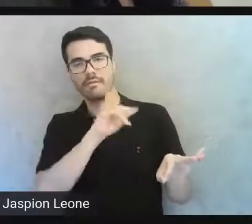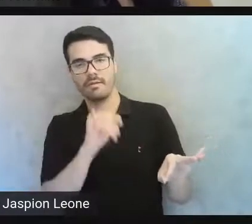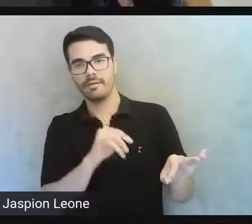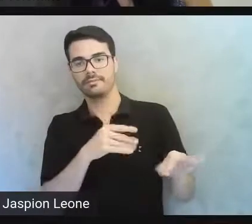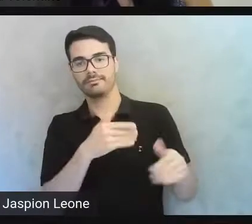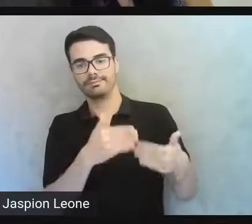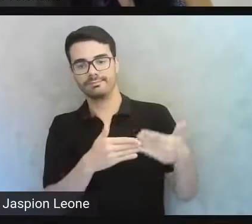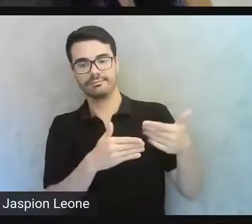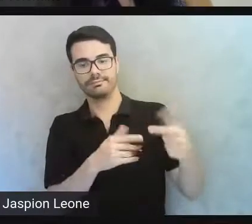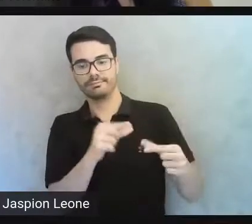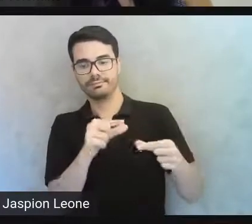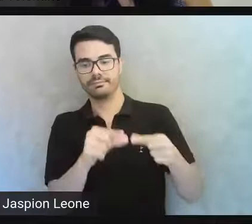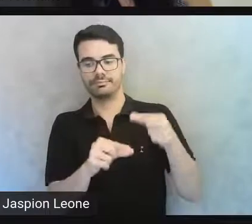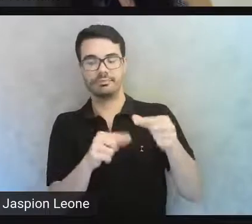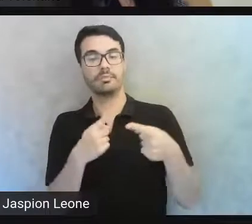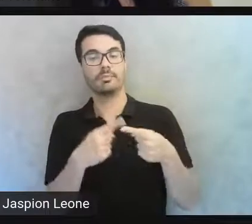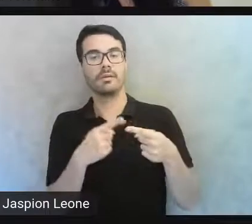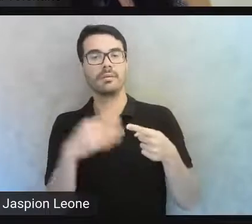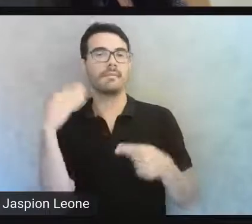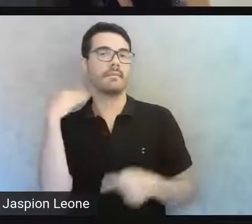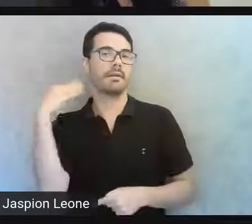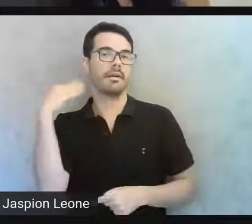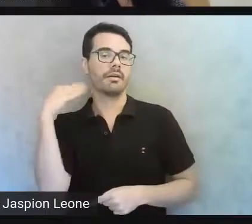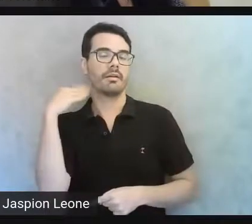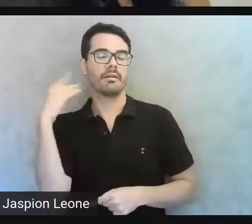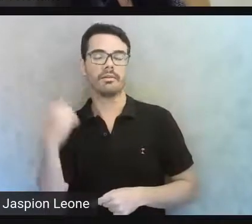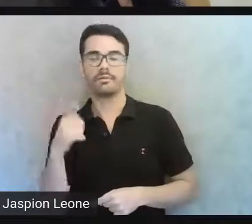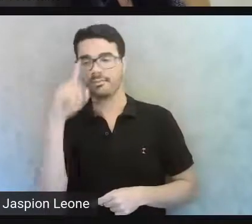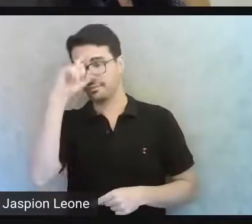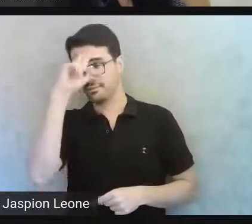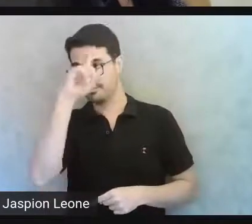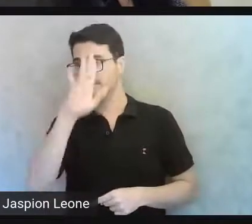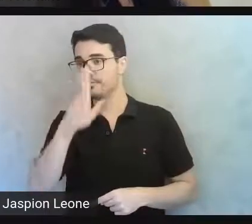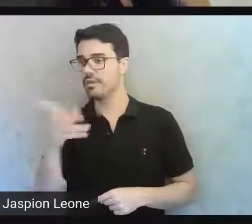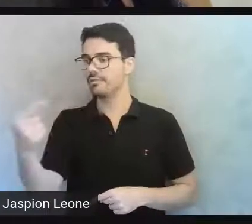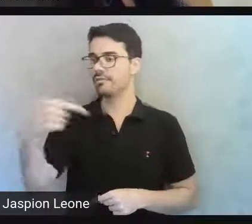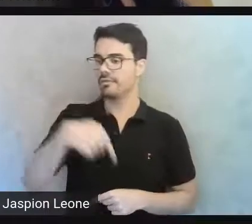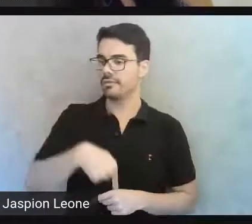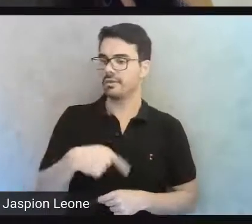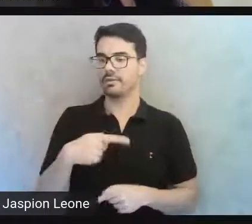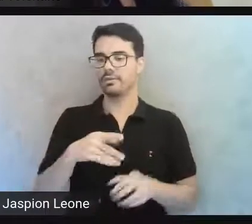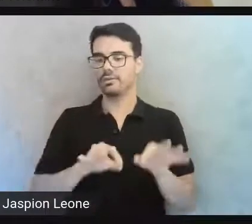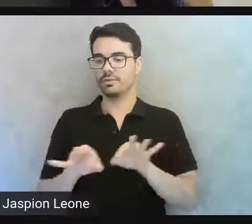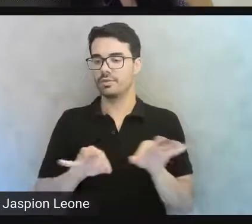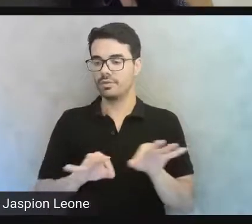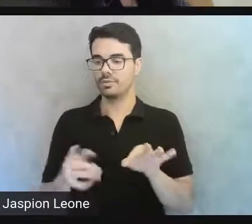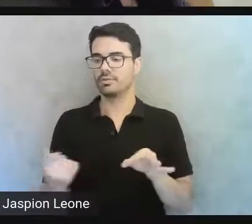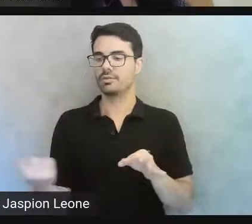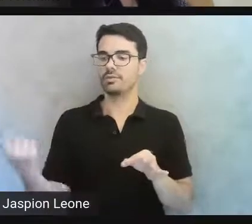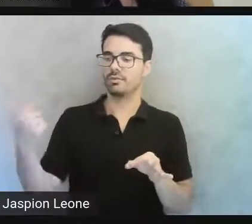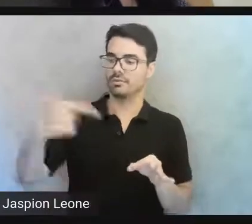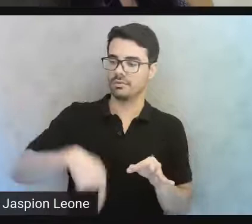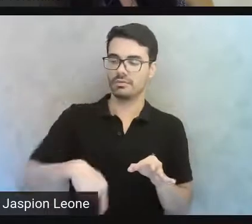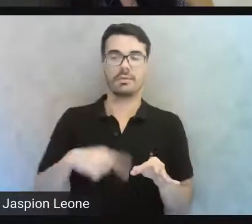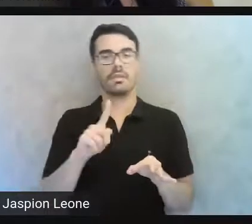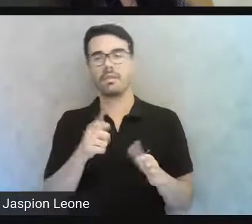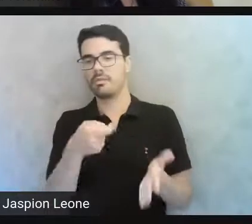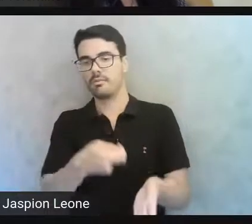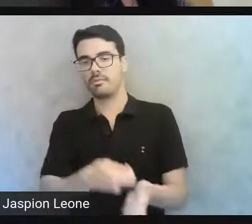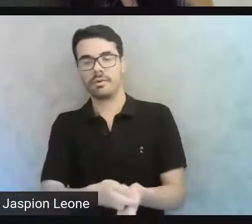conseguindo menos, porque para os bancos fica muito claro isso. Olha, já veio, já negociou, não honrou, negociou de novo, não honrou, então